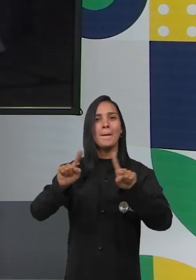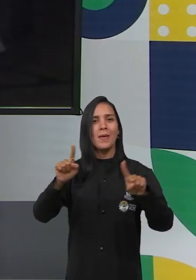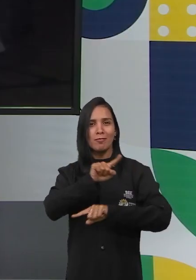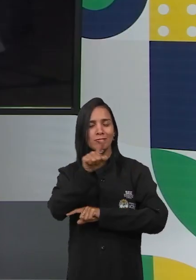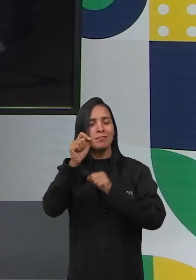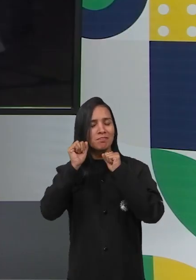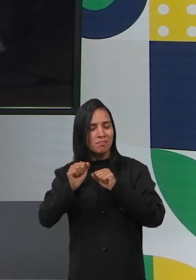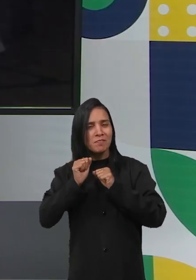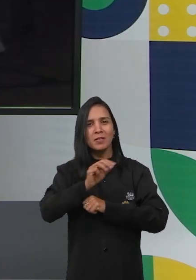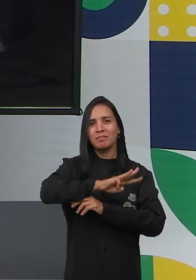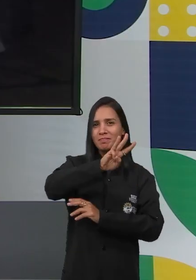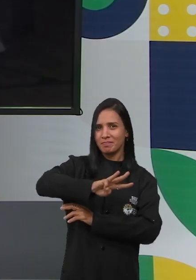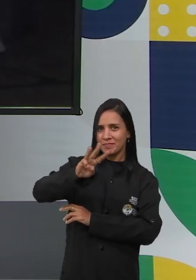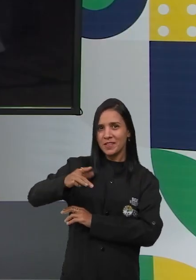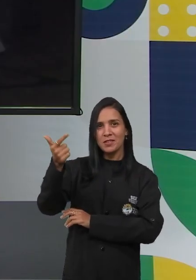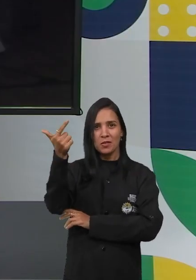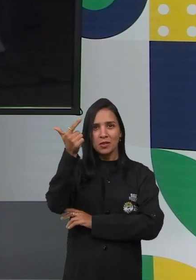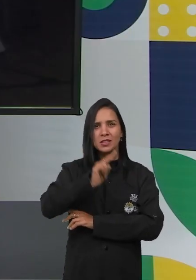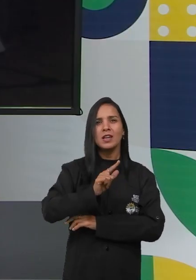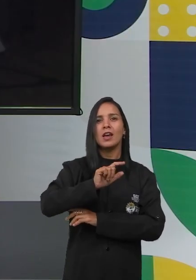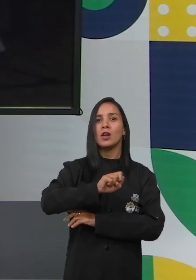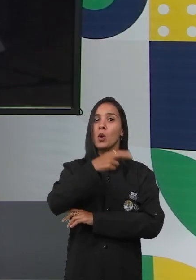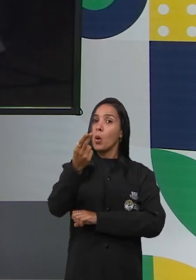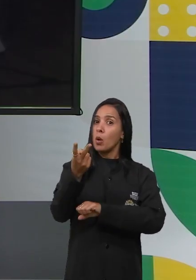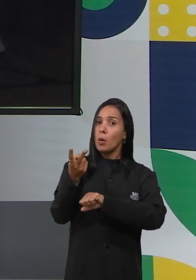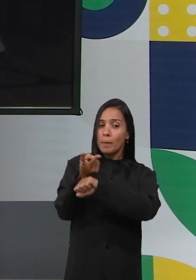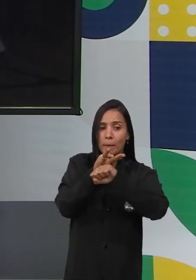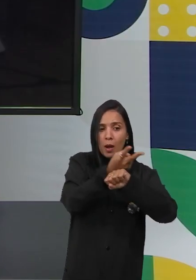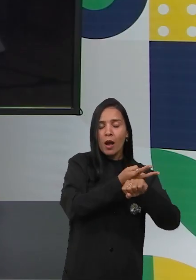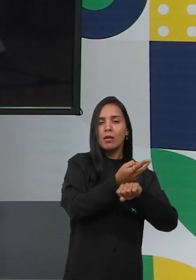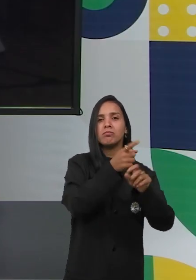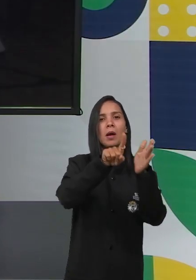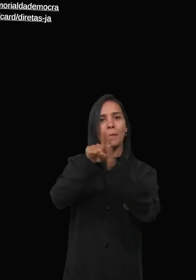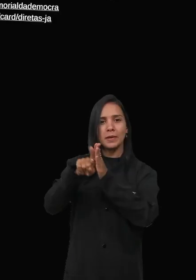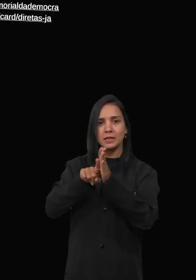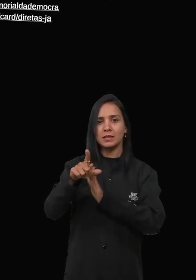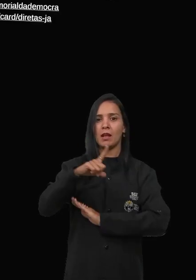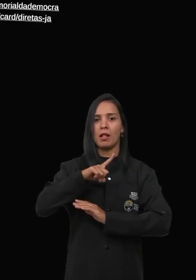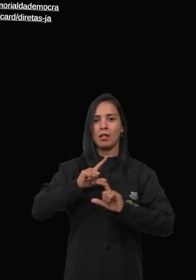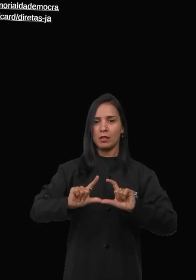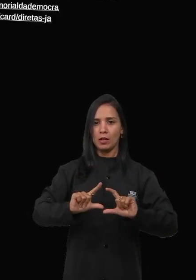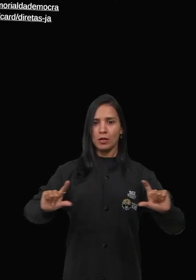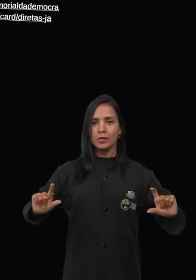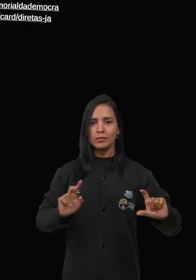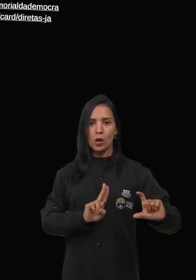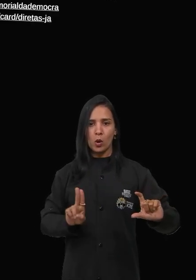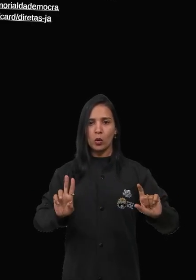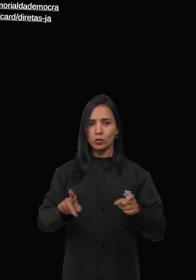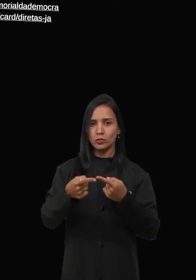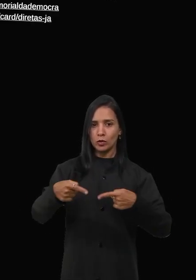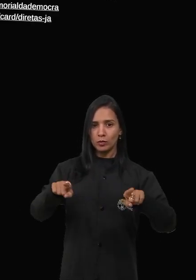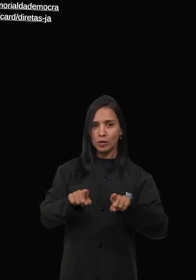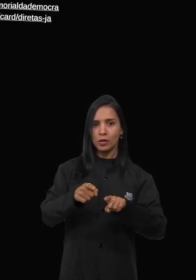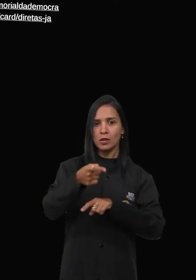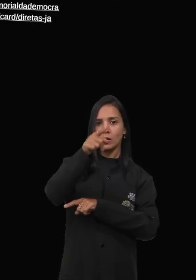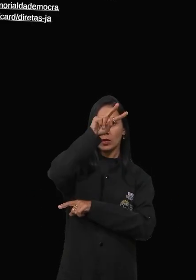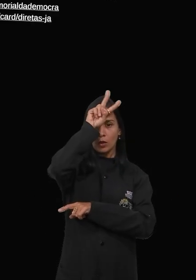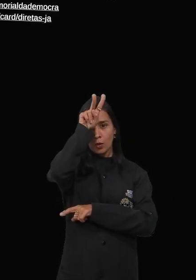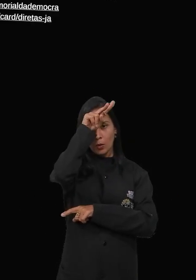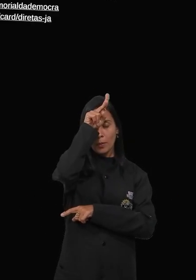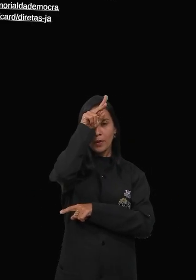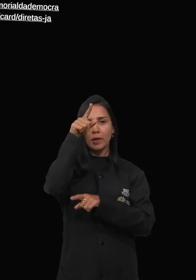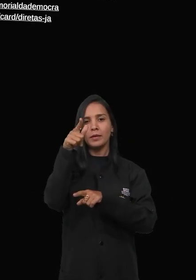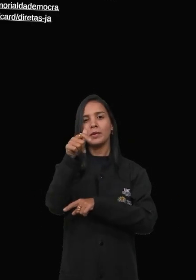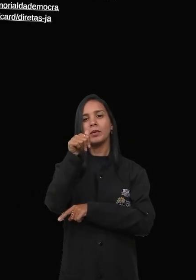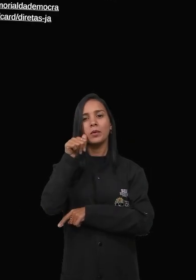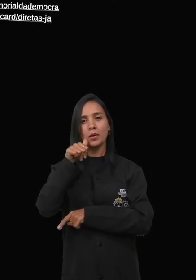nossas plataformas e até pesquisar. Tem aí, olha, o nome da música aí na sua tela, que é O Bêbado e a Equilibrista.